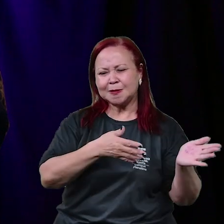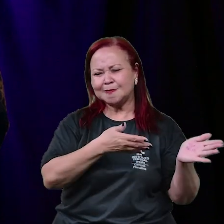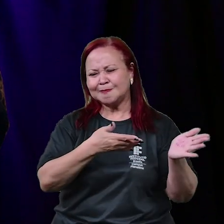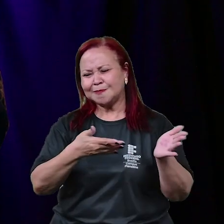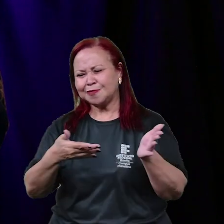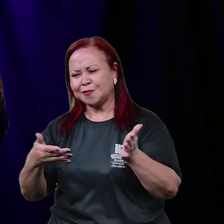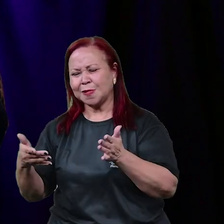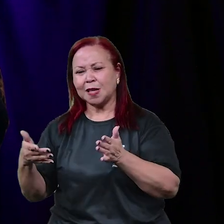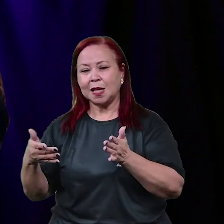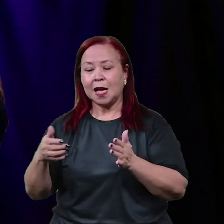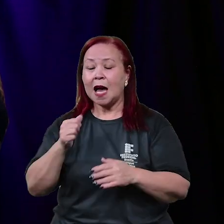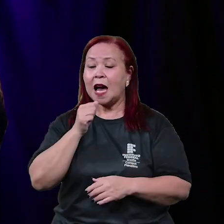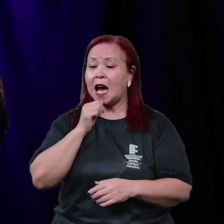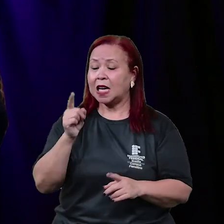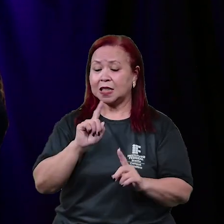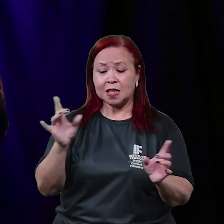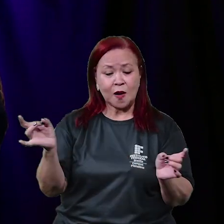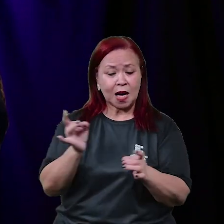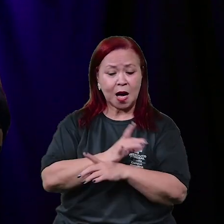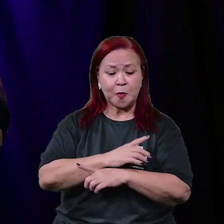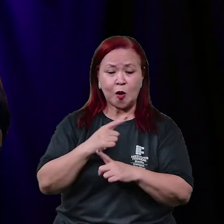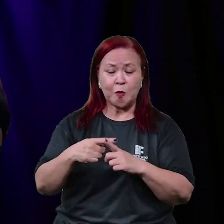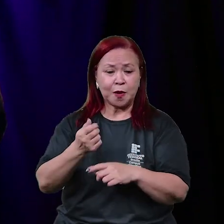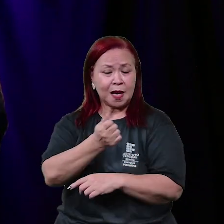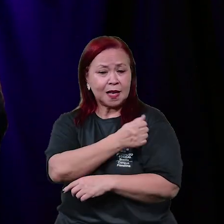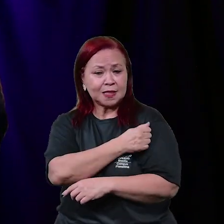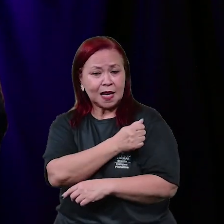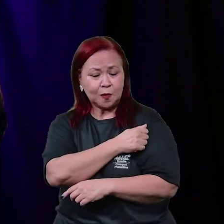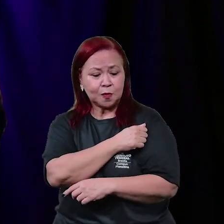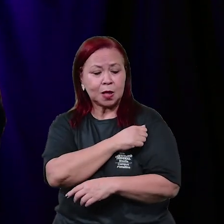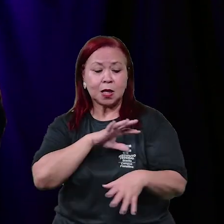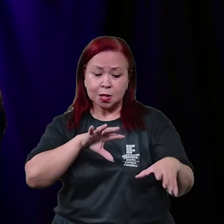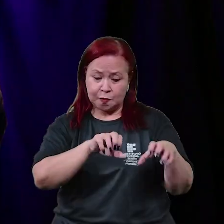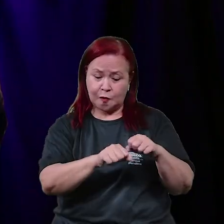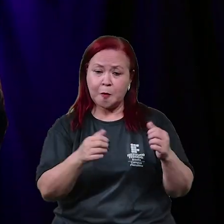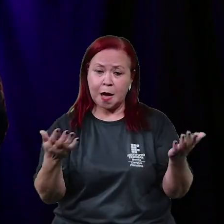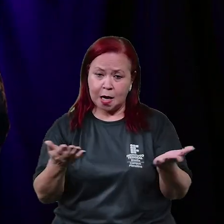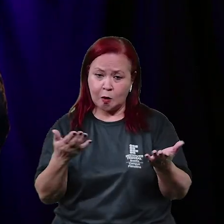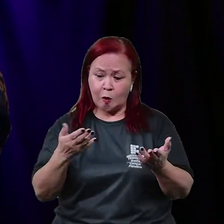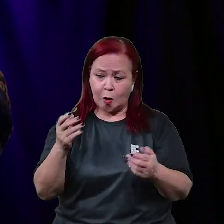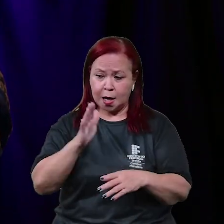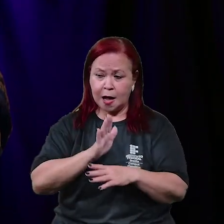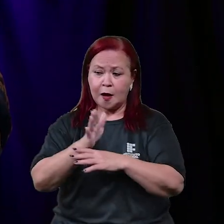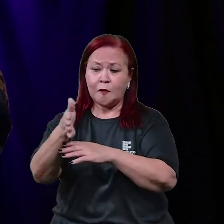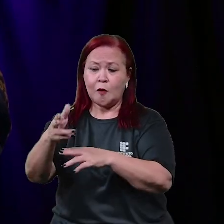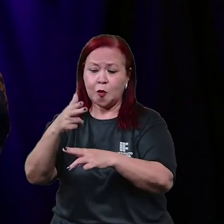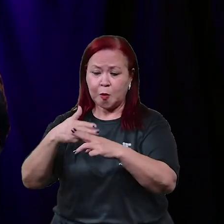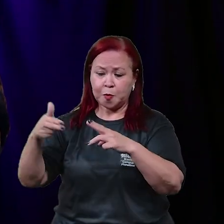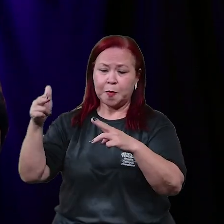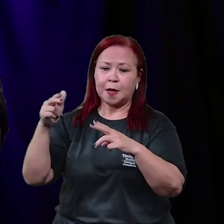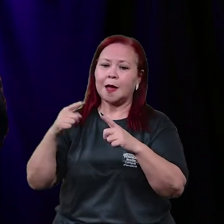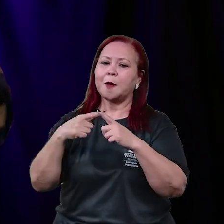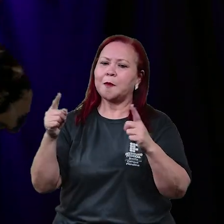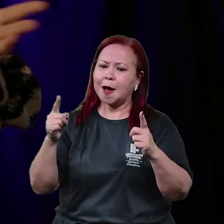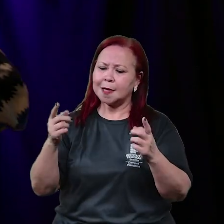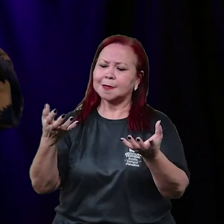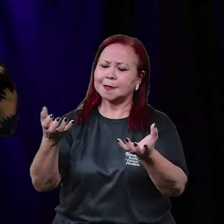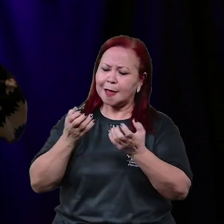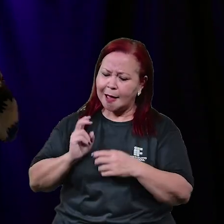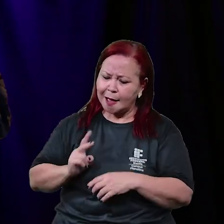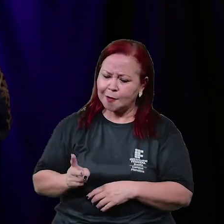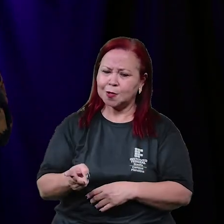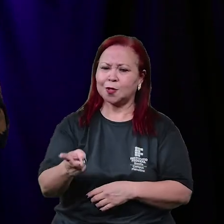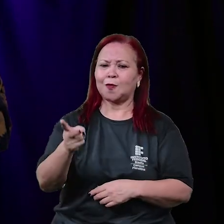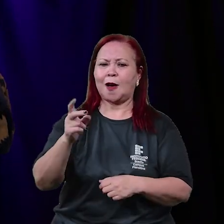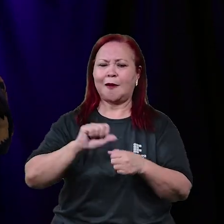durou, e ele ainda não morreu porque as alunas, elas acabaram de se formar, foram a maioria para a UNB, mas elas querem continuar tocando